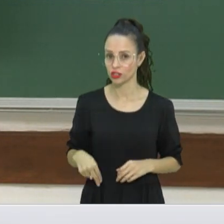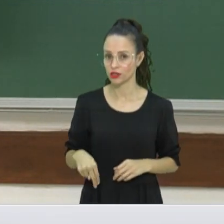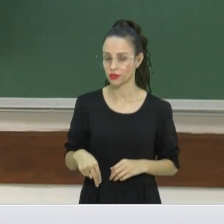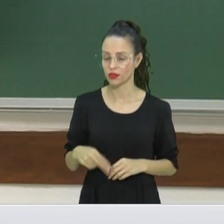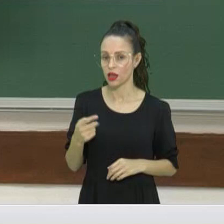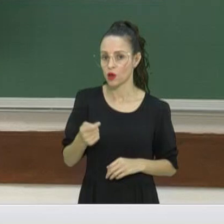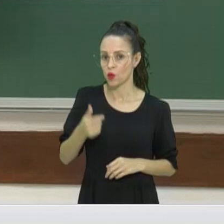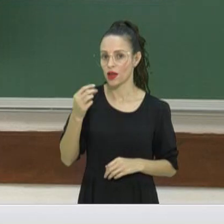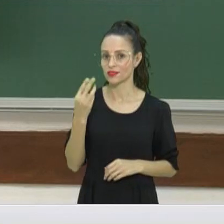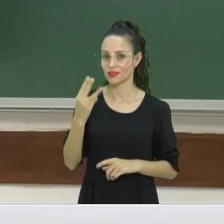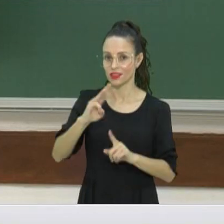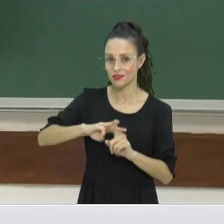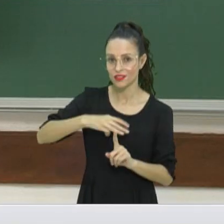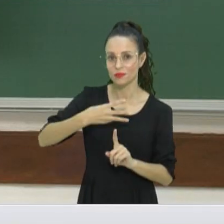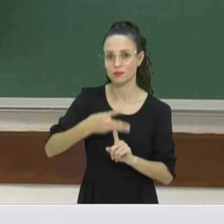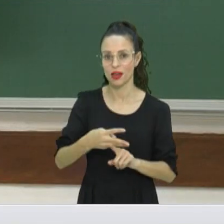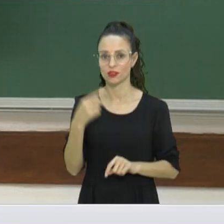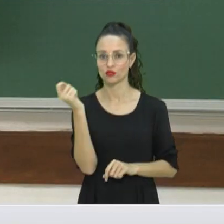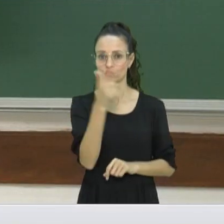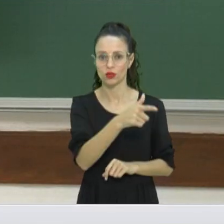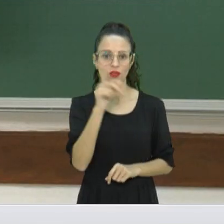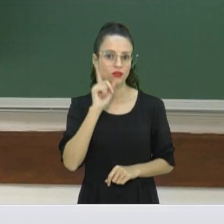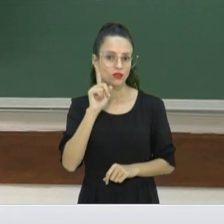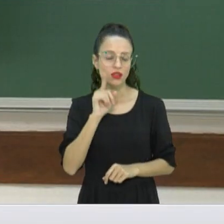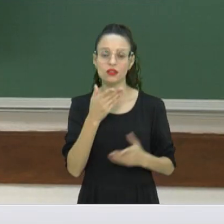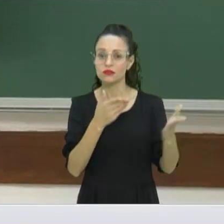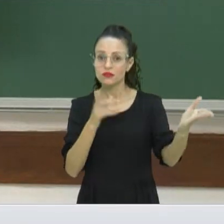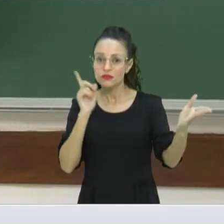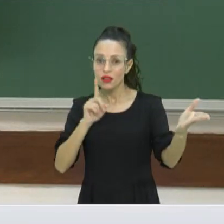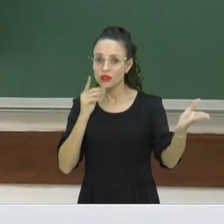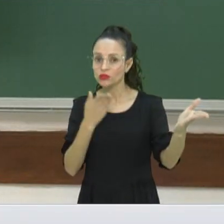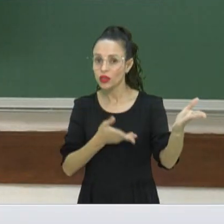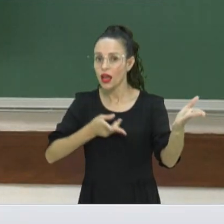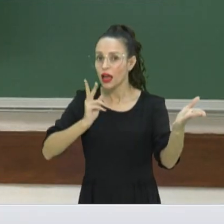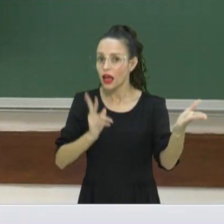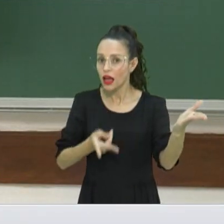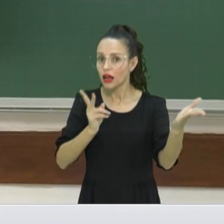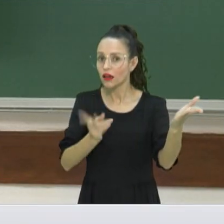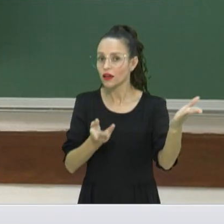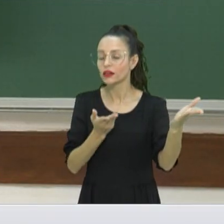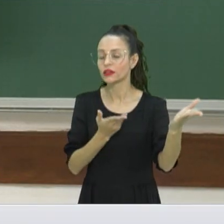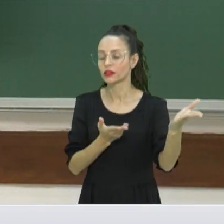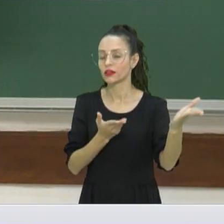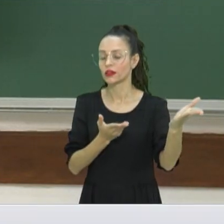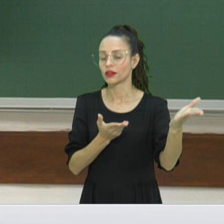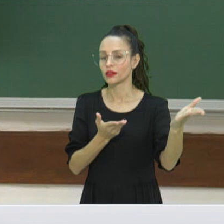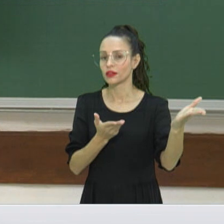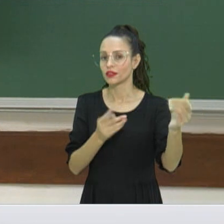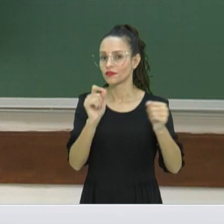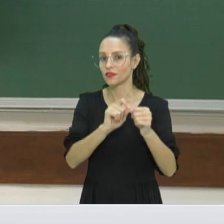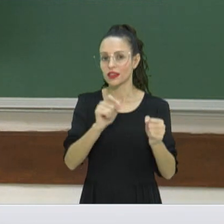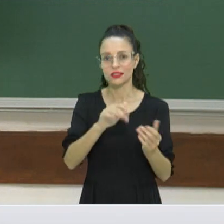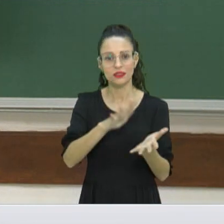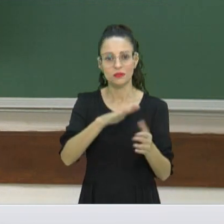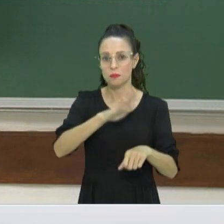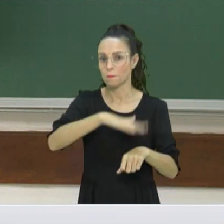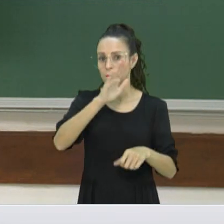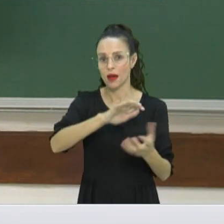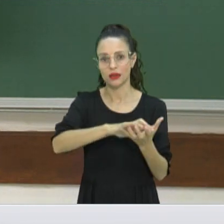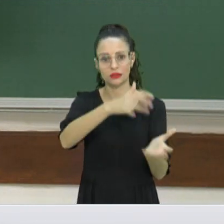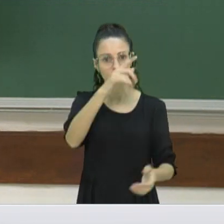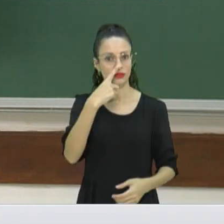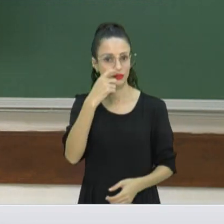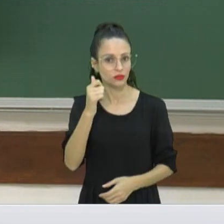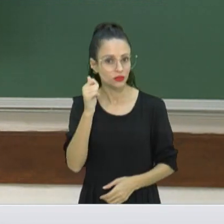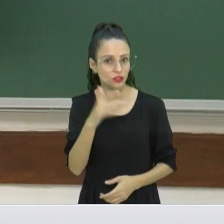quase três vezes a população dos Estados Unidos, e os Estados Unidos ainda produzem muito mais,